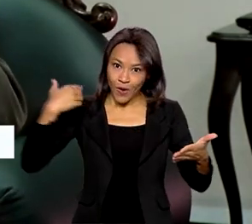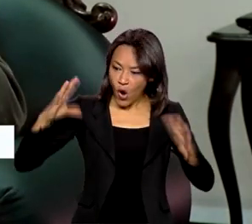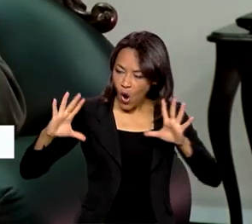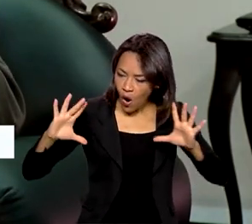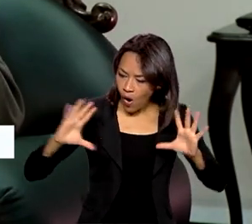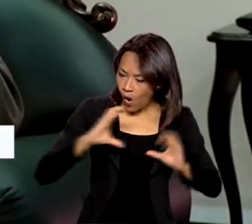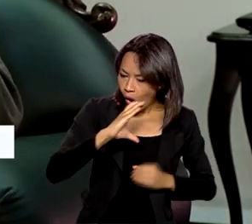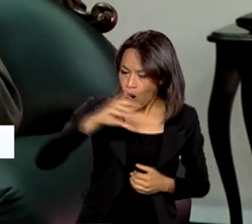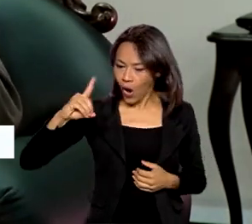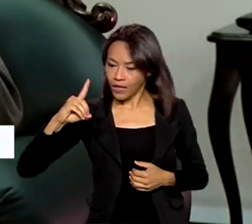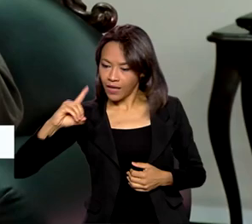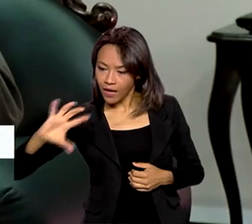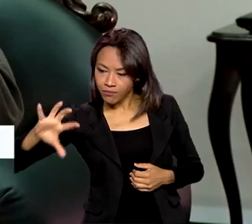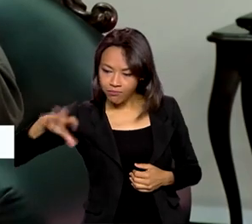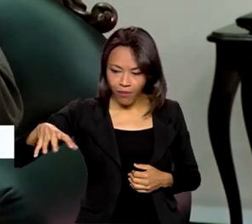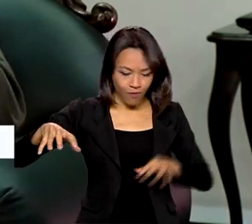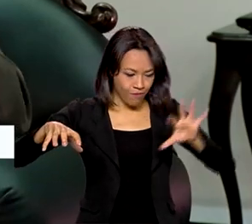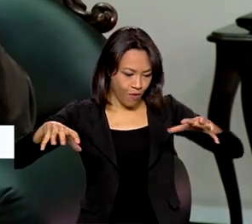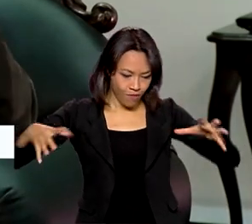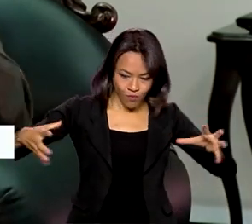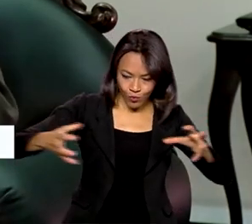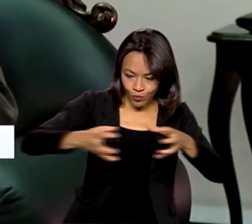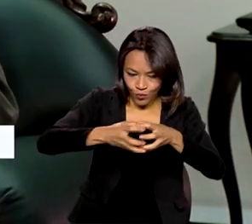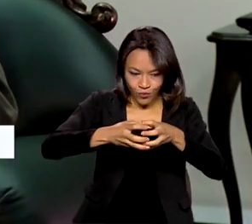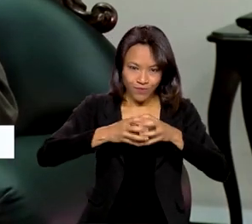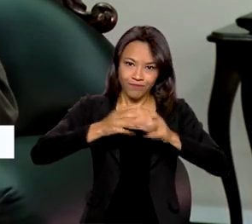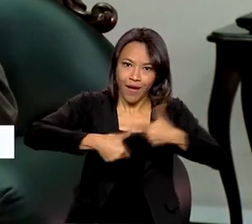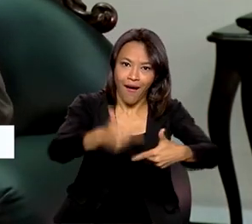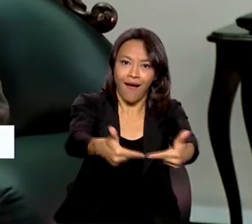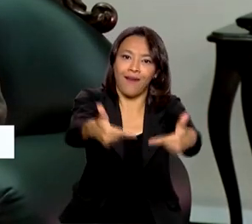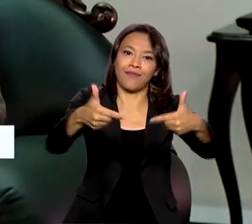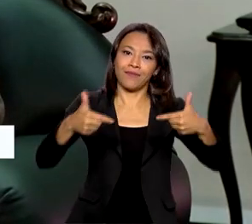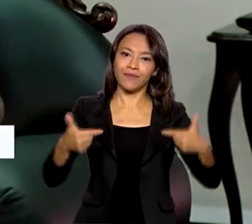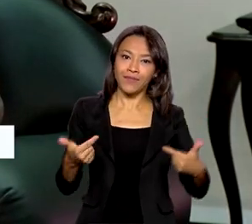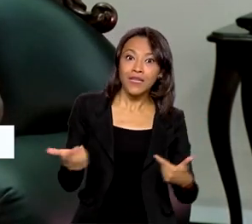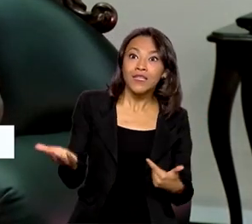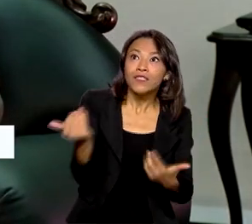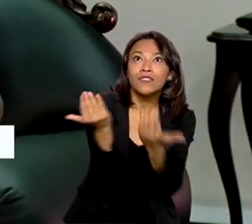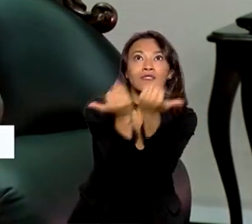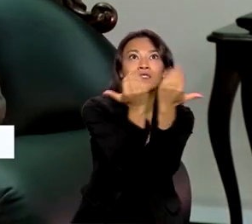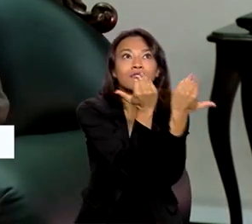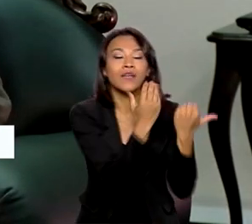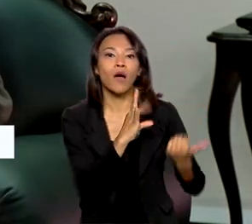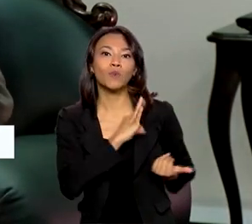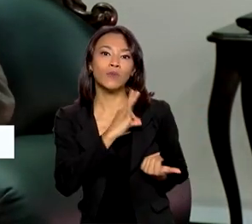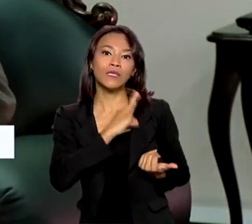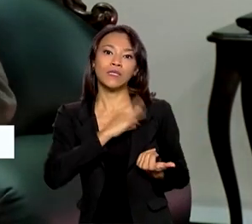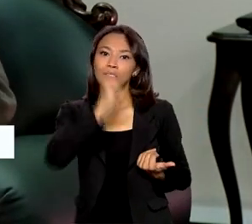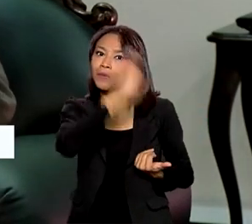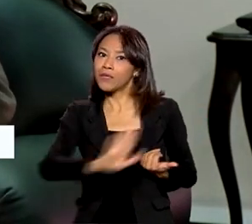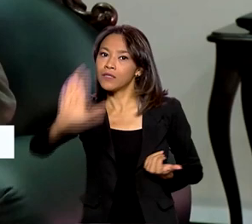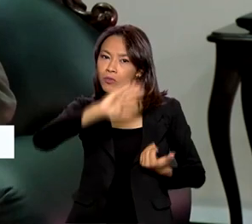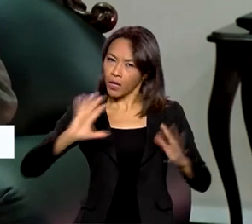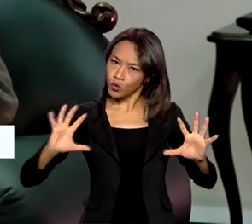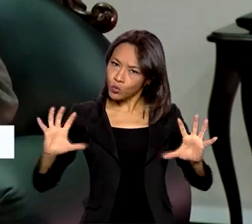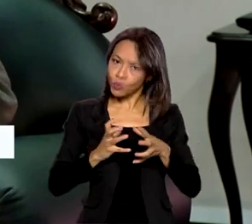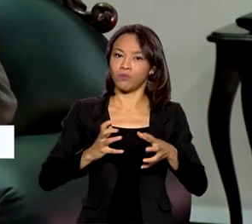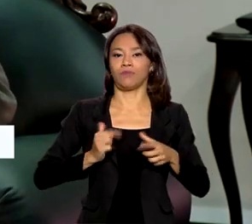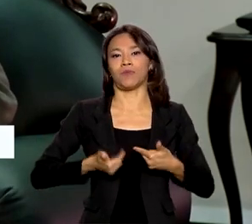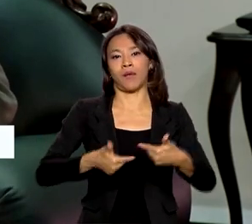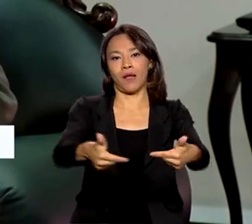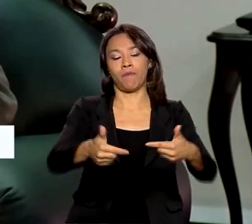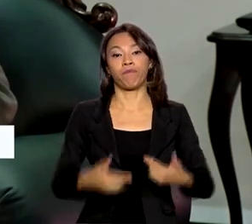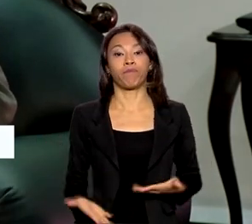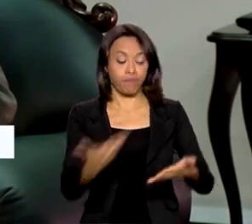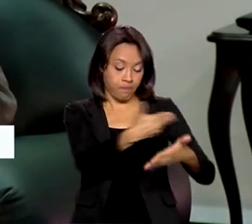pela secretaria de operações Integradas do Ministério da Justiça trazendo as polícias do Brasil inteiro para trabalhar juntos aqui só